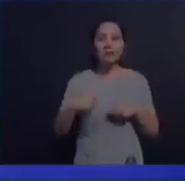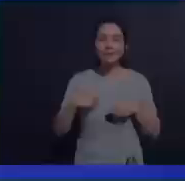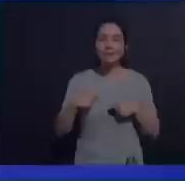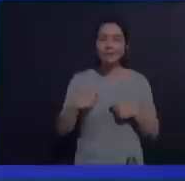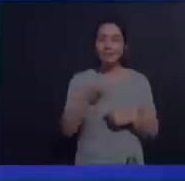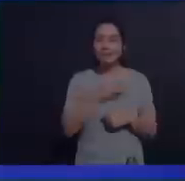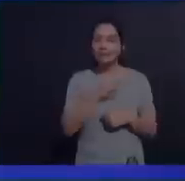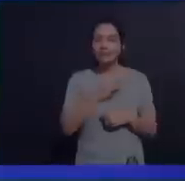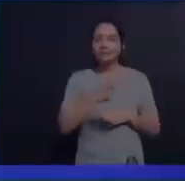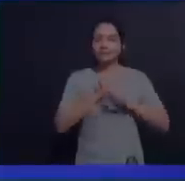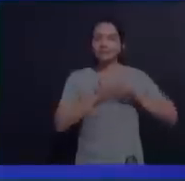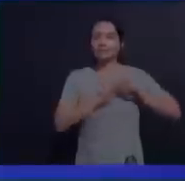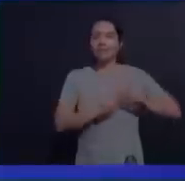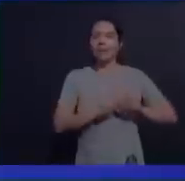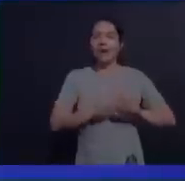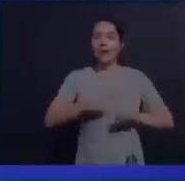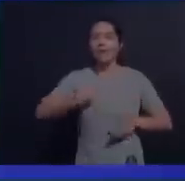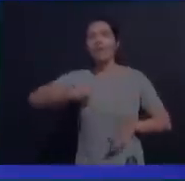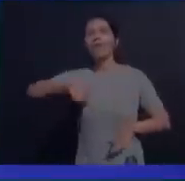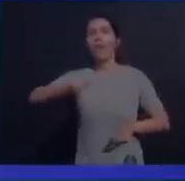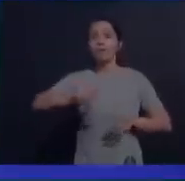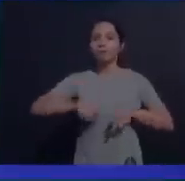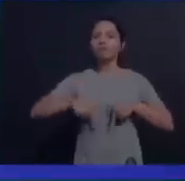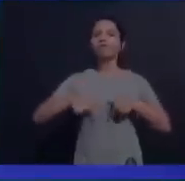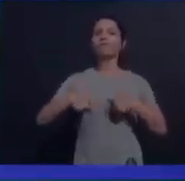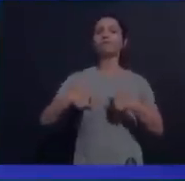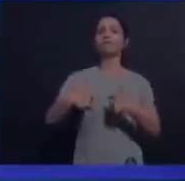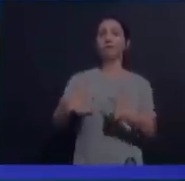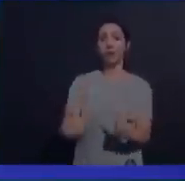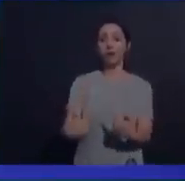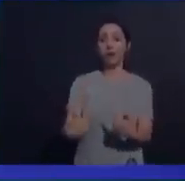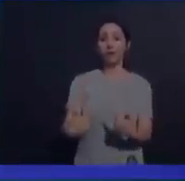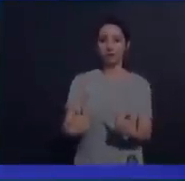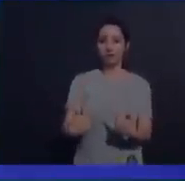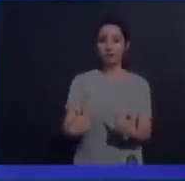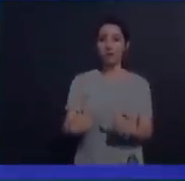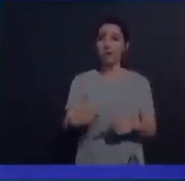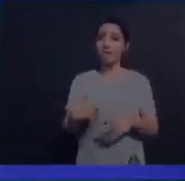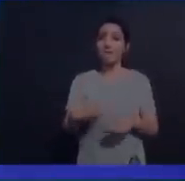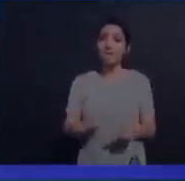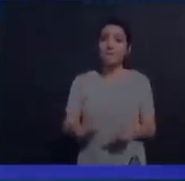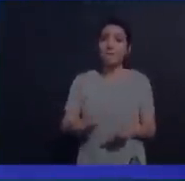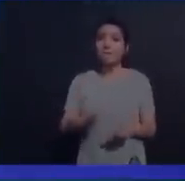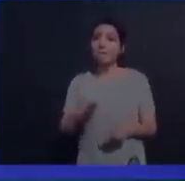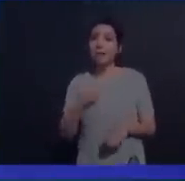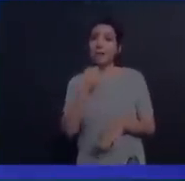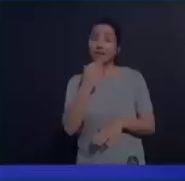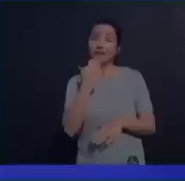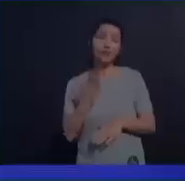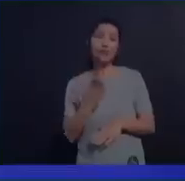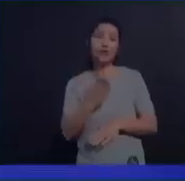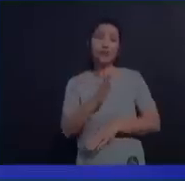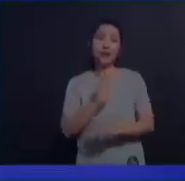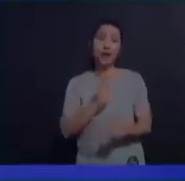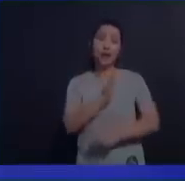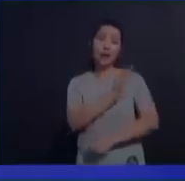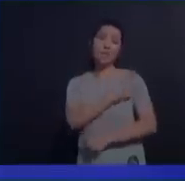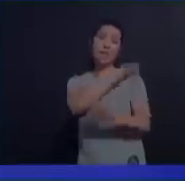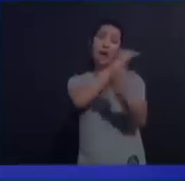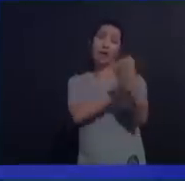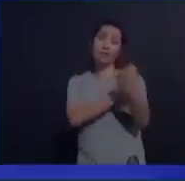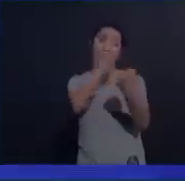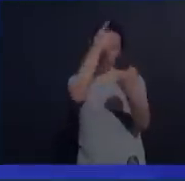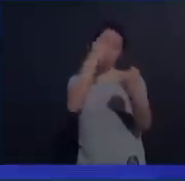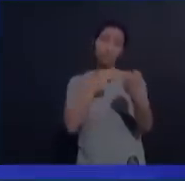enfrentar os nossos medos pela nossa força, própria força, né? Mas chega uma hora que a gente não consegue ir muito longe,